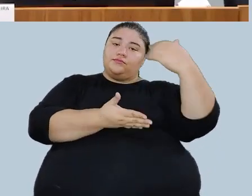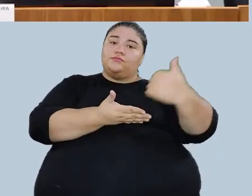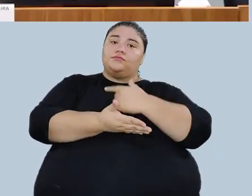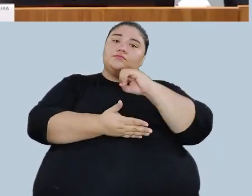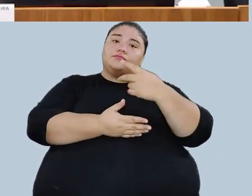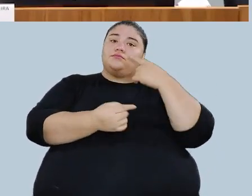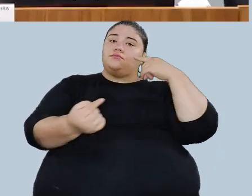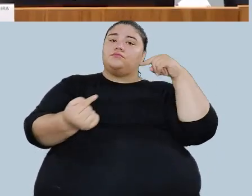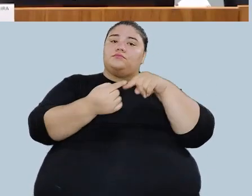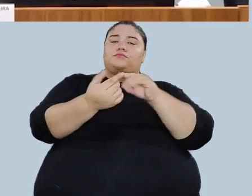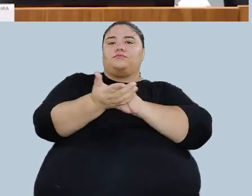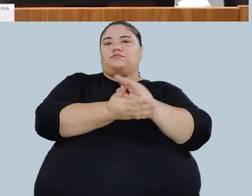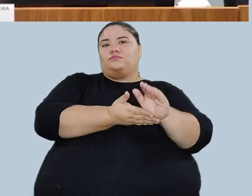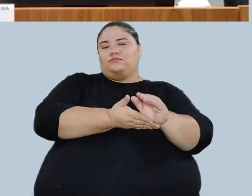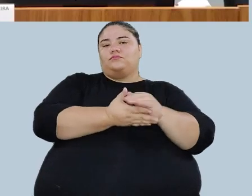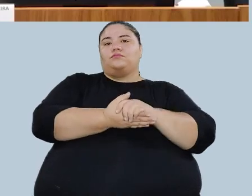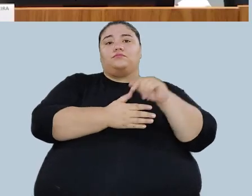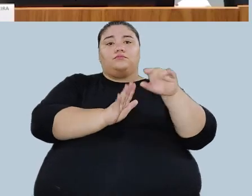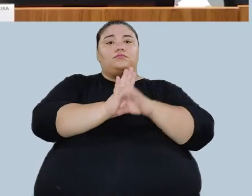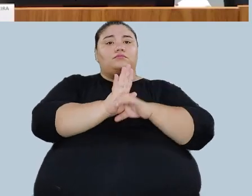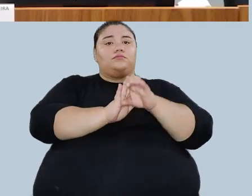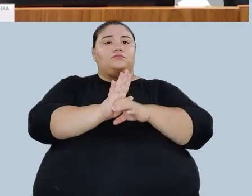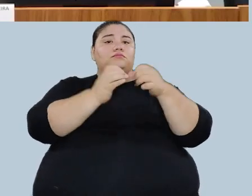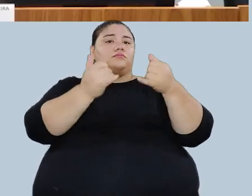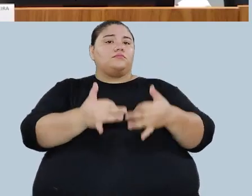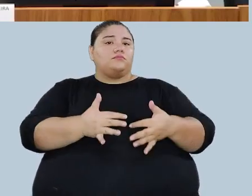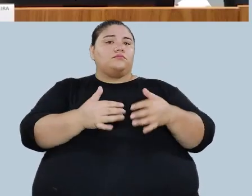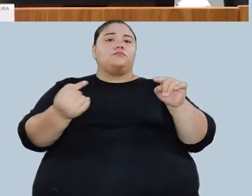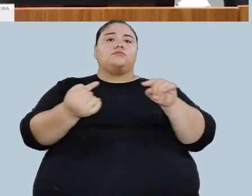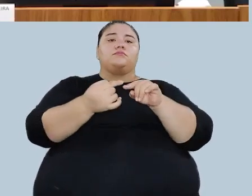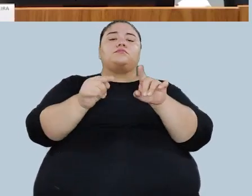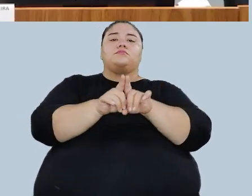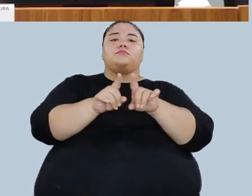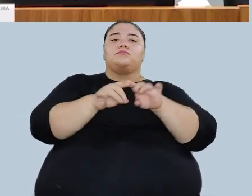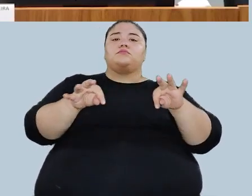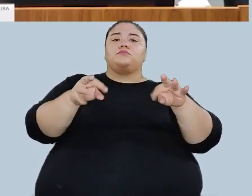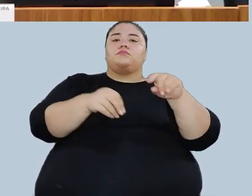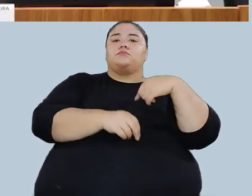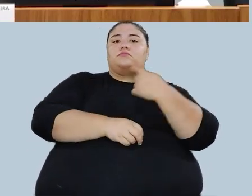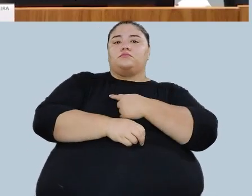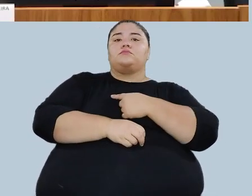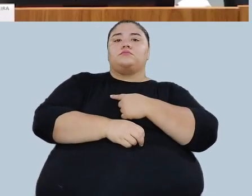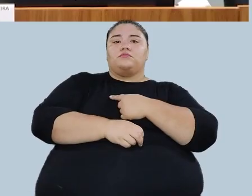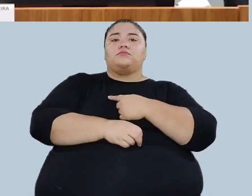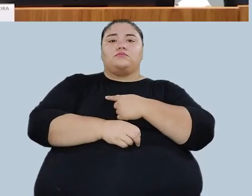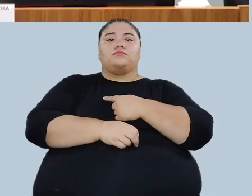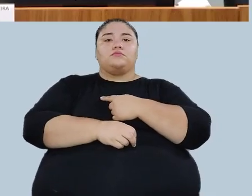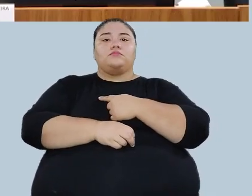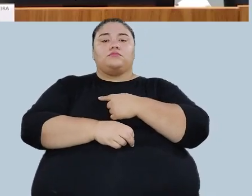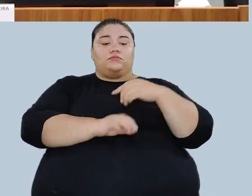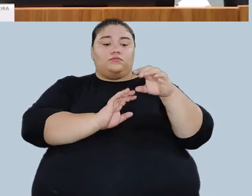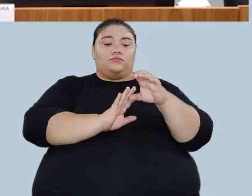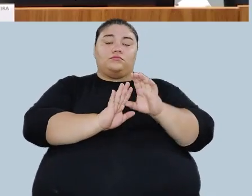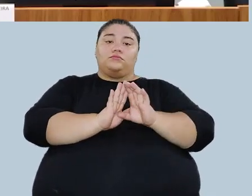de destinatários. Então, esses conceitos também serão muito empregados em todo o nosso conteúdo aqui,